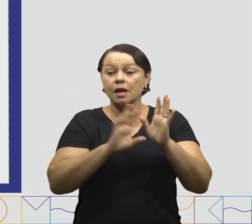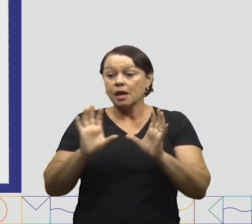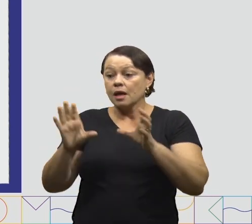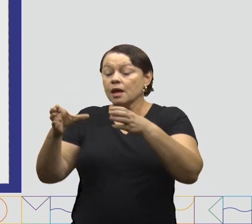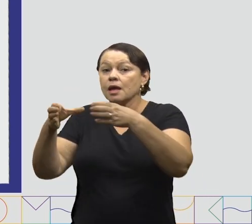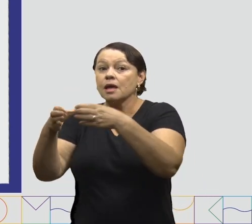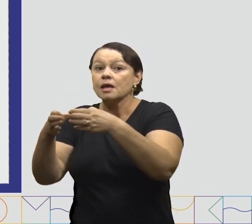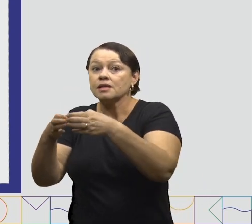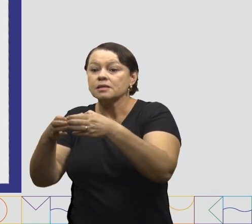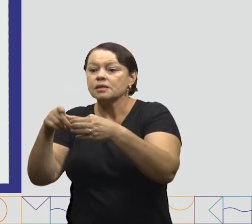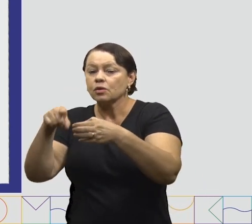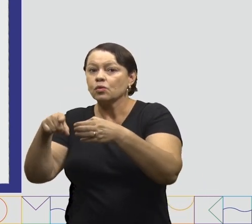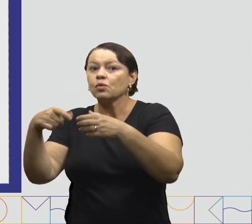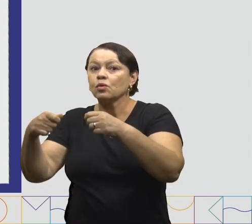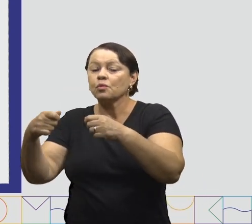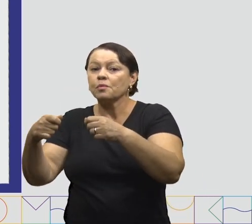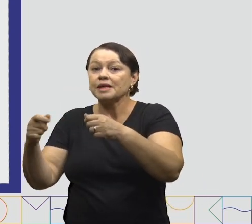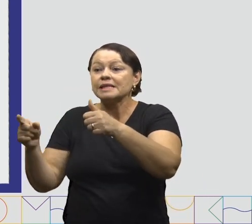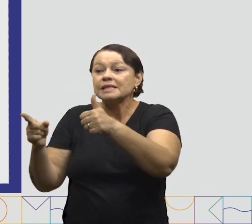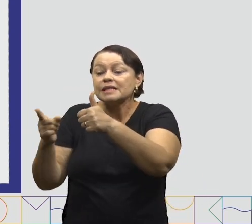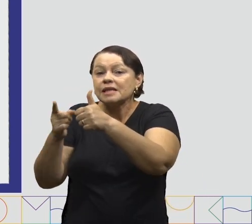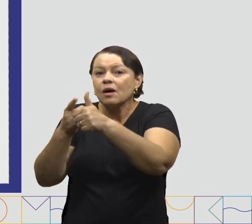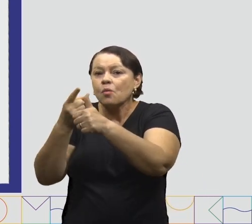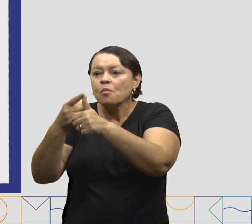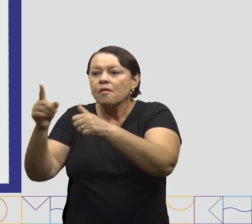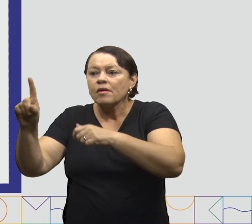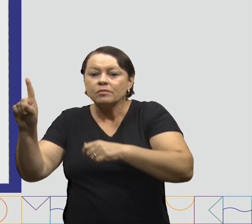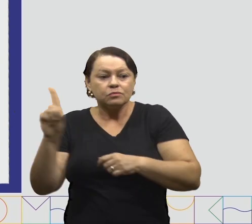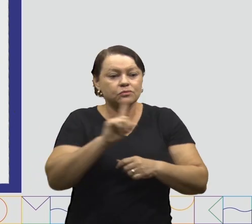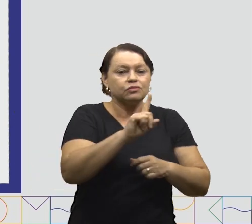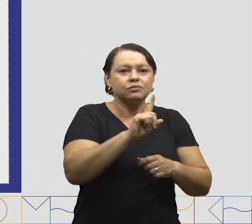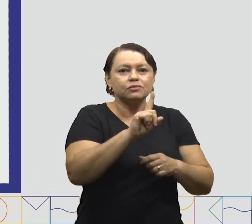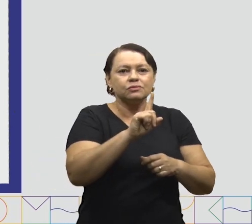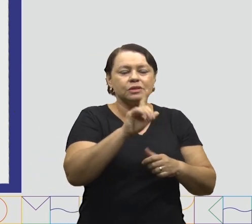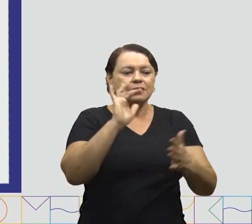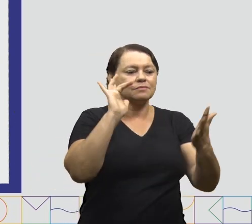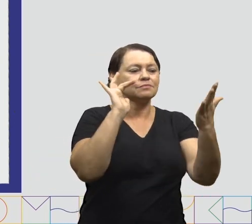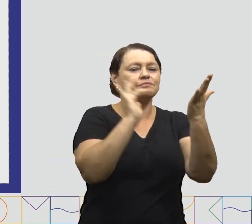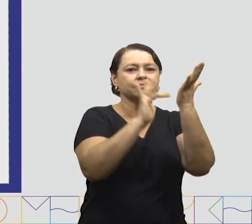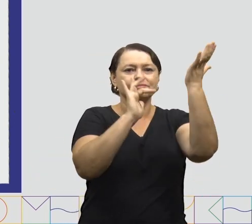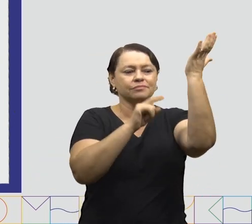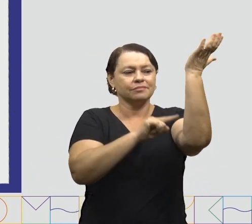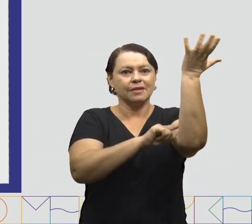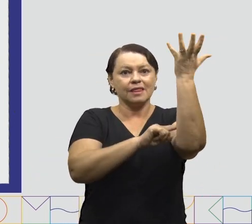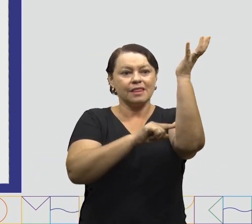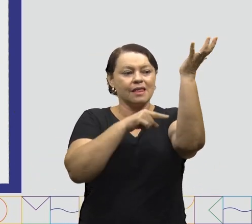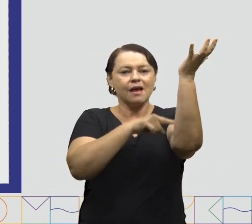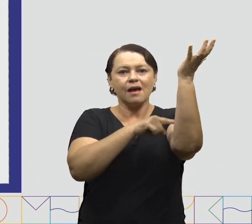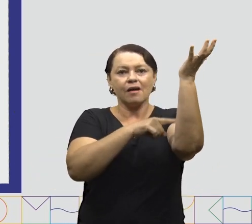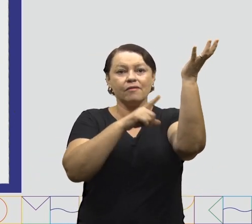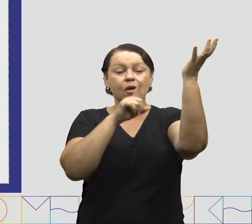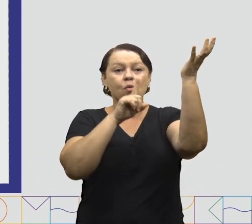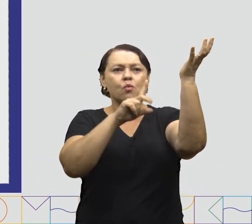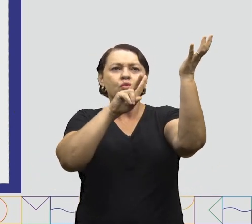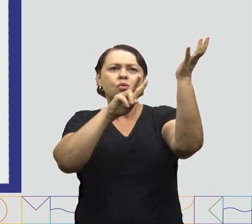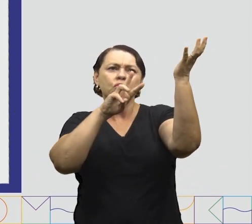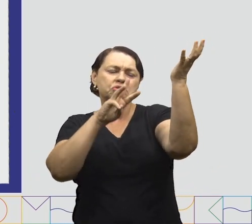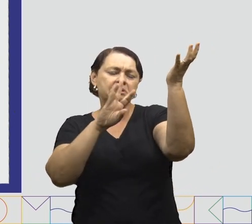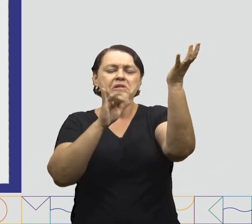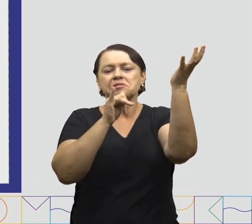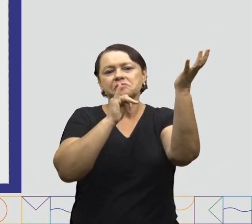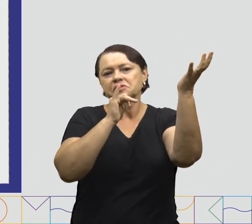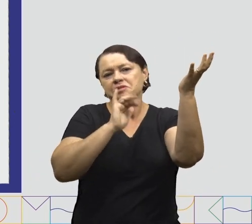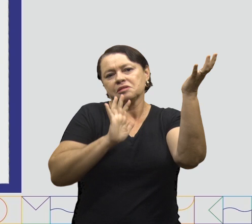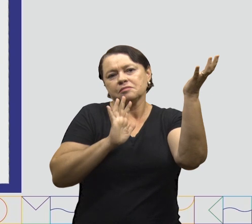se esconderam têm que voltar ao lugar onde a primeira pessoa contou e bater no ponto de partida, falando uma frase como 1,